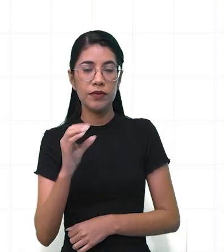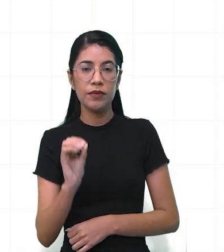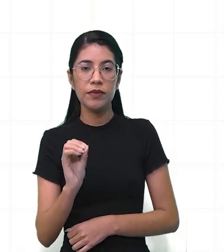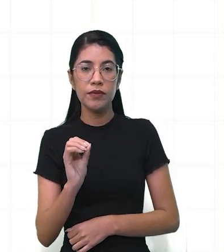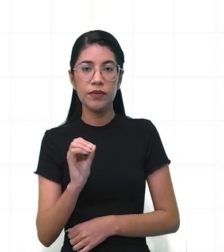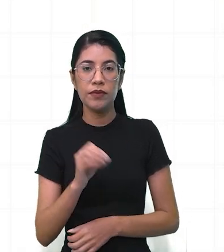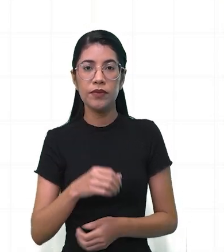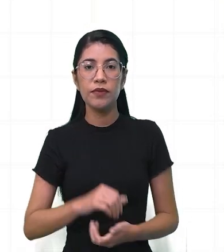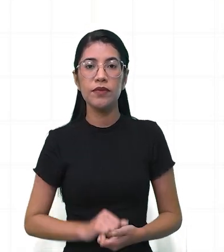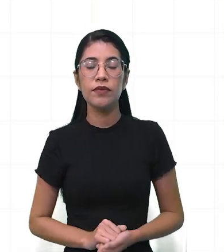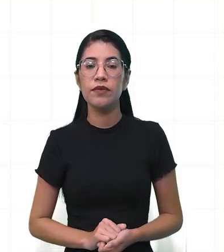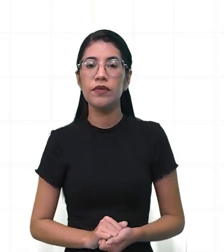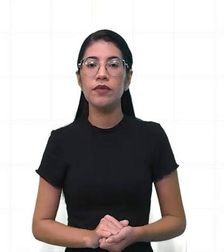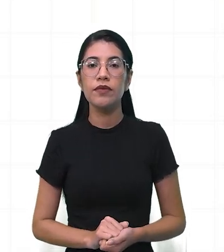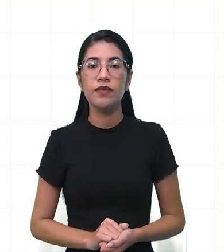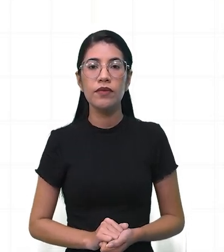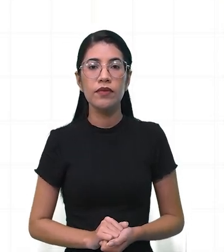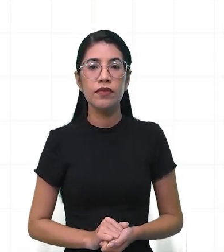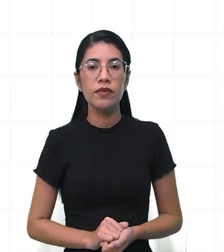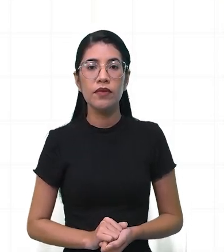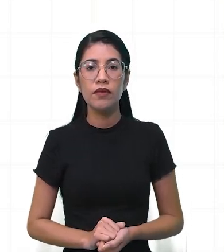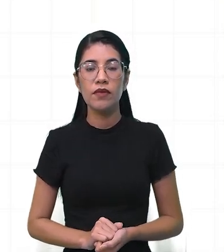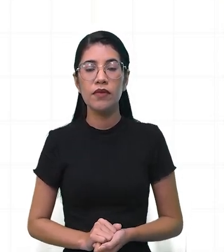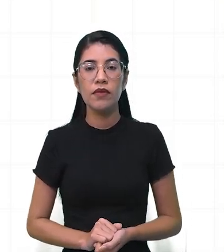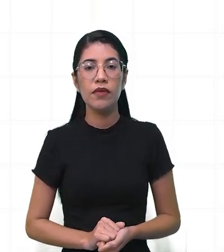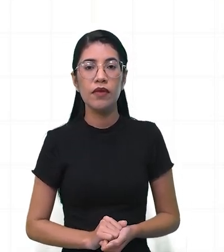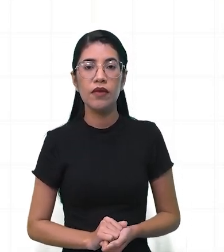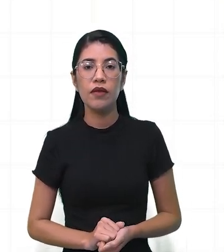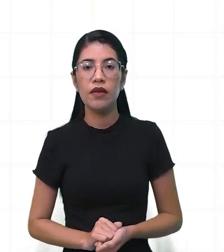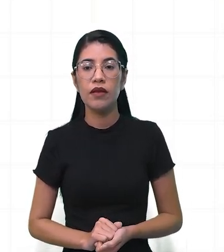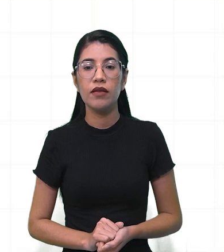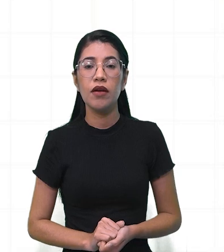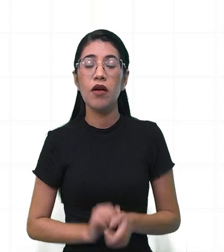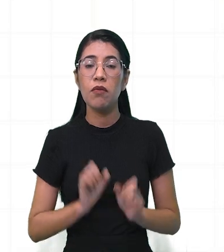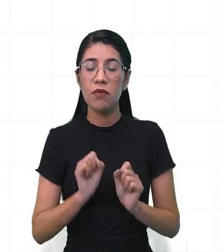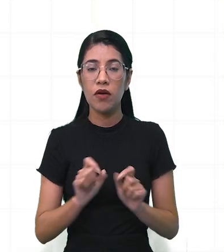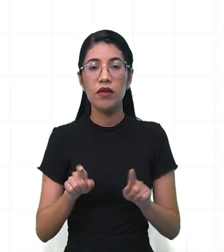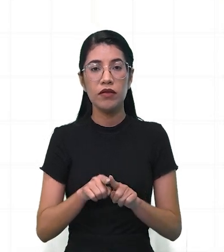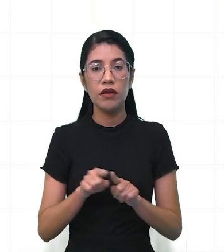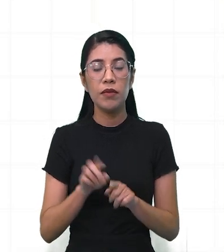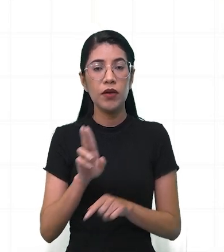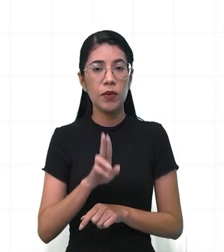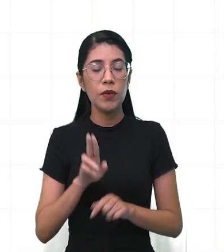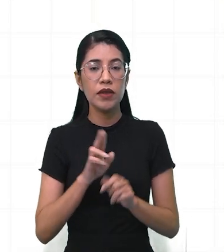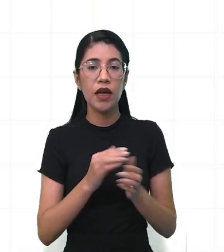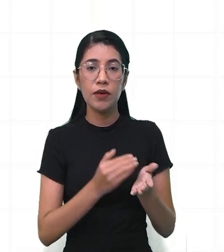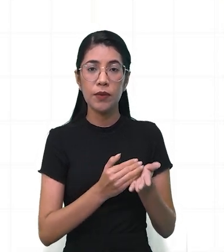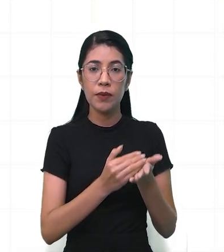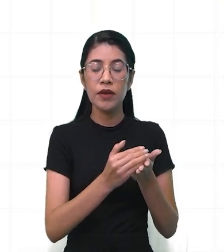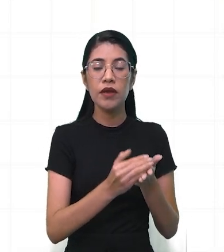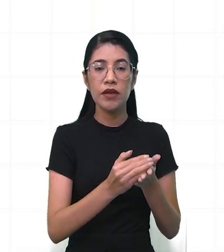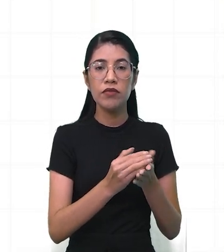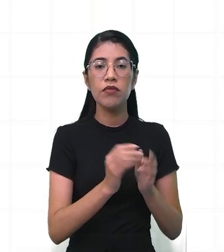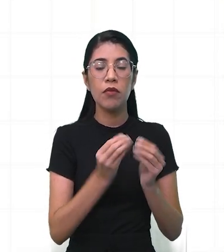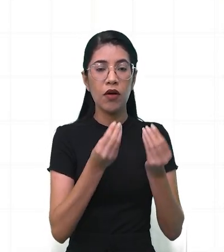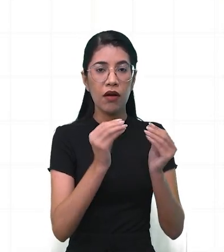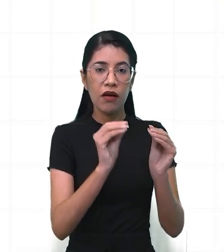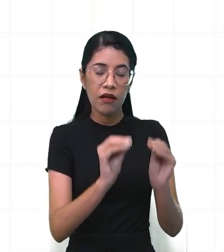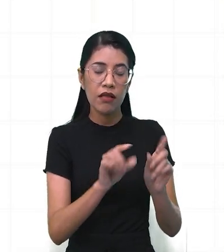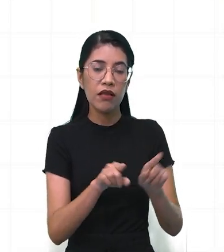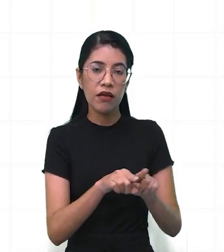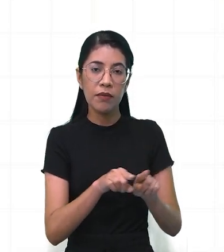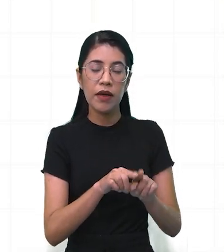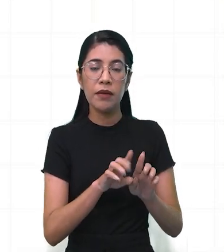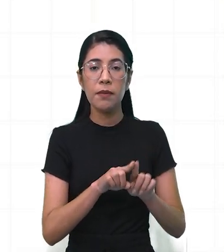2.340 graus, certo? Eu poderia colocar aqui no início também, tá? Poderia colocar aqui no início,